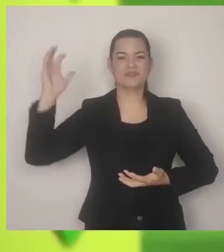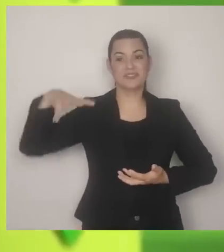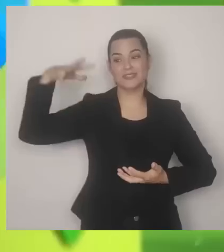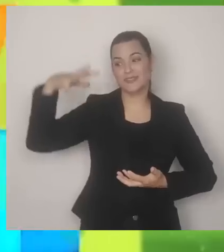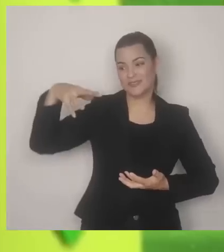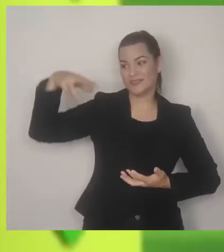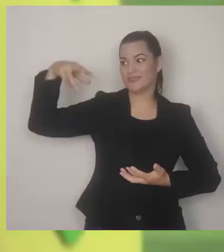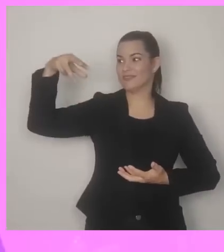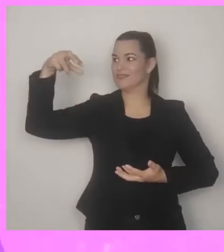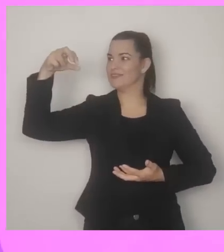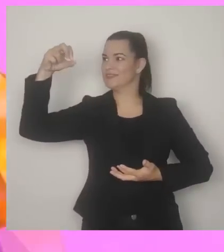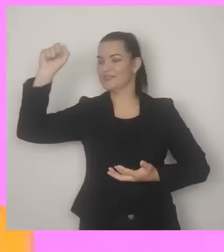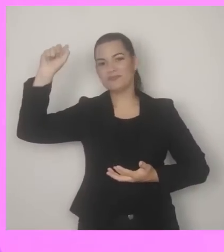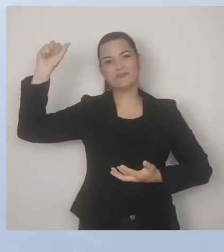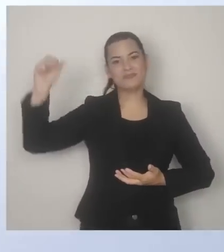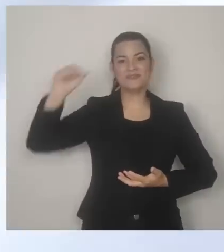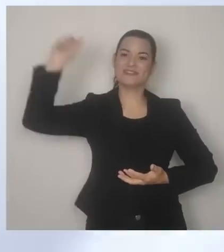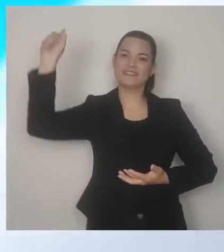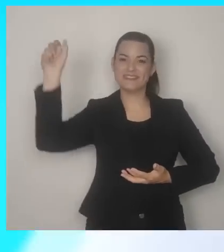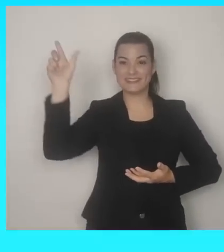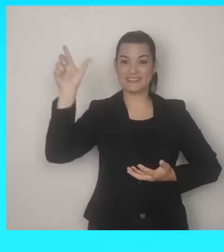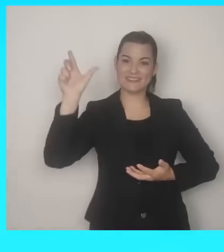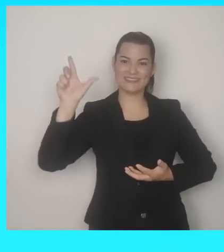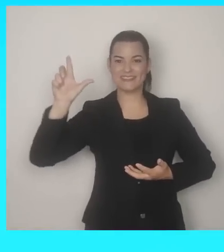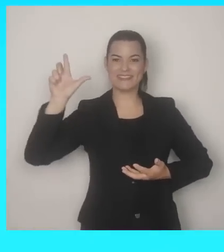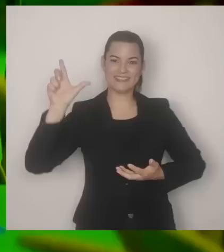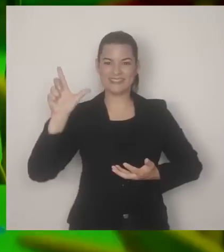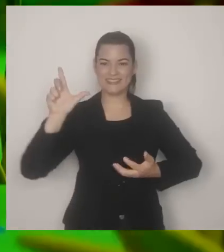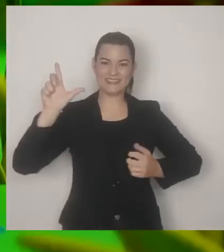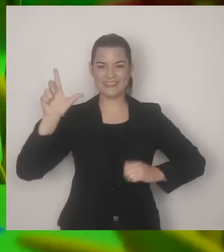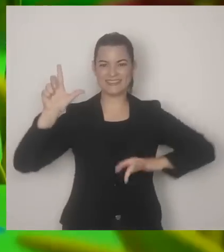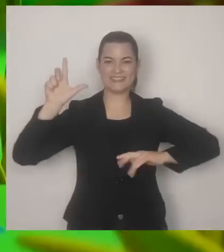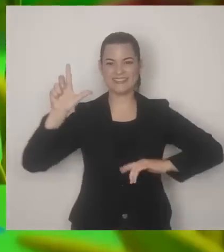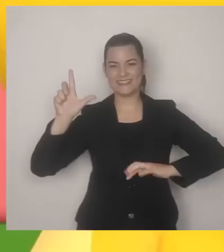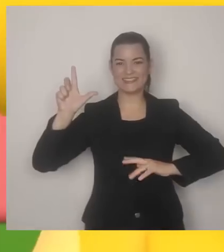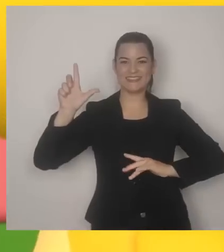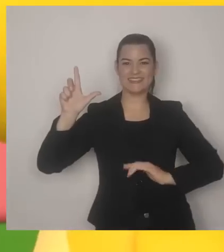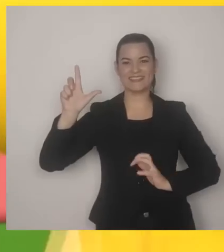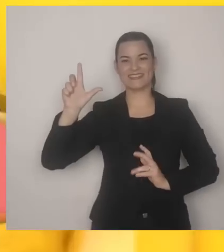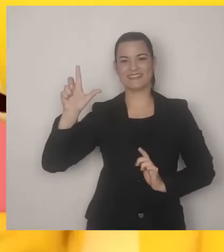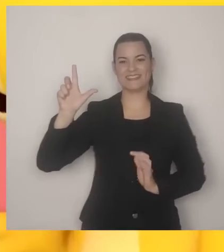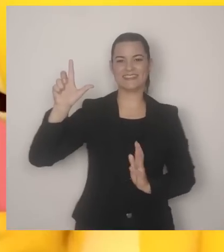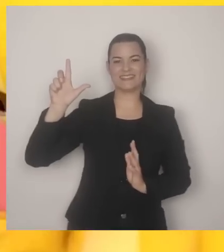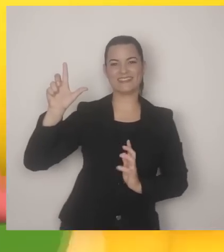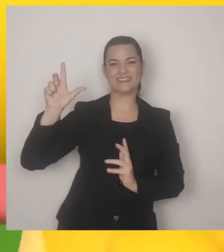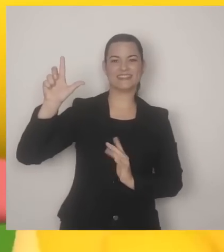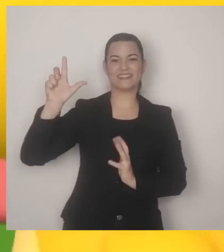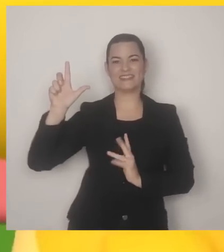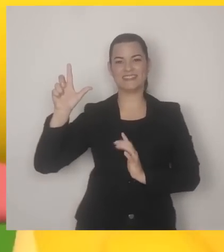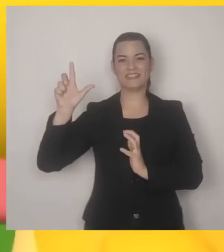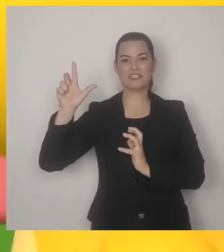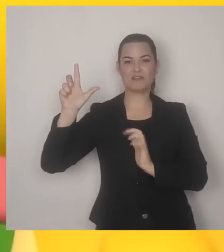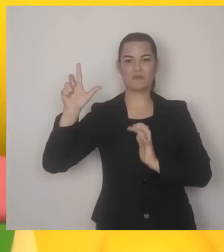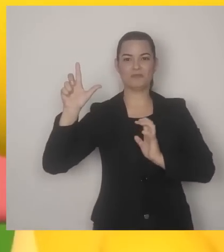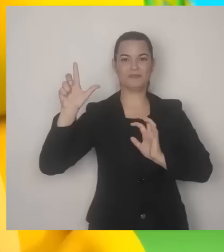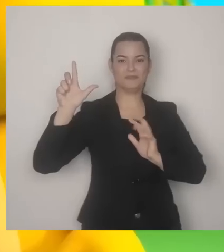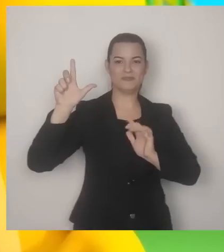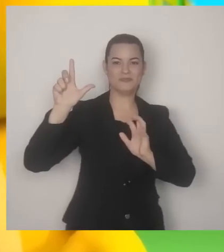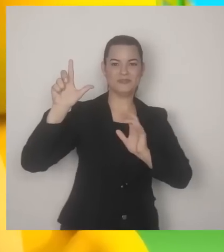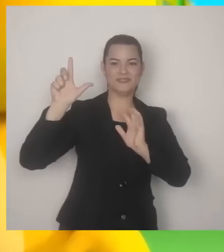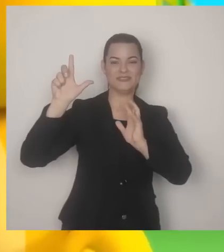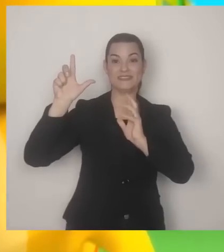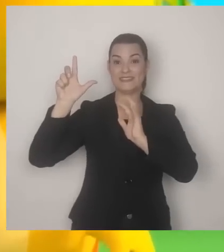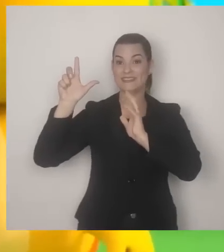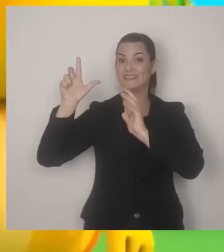a derrubou. Já passou a chuva, o sol já vem surgindo, e a Dona Aranha na parede